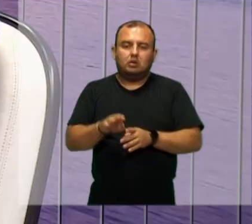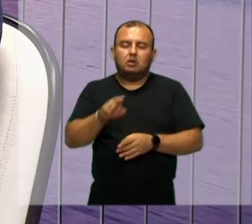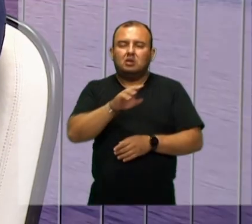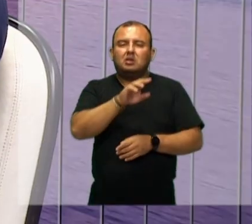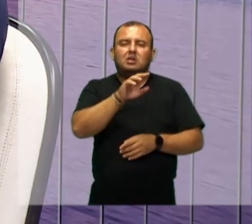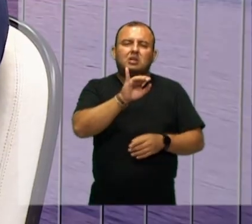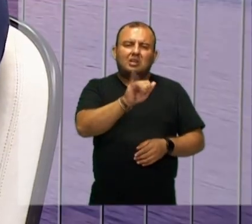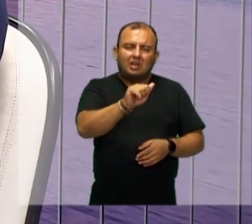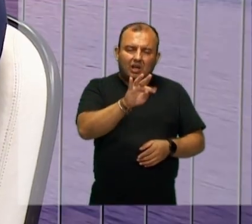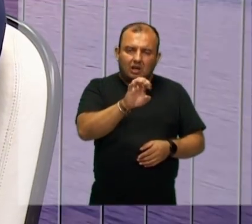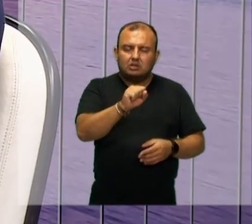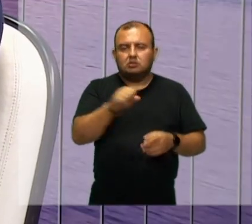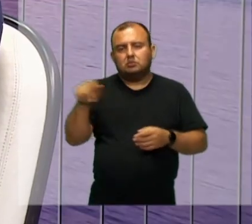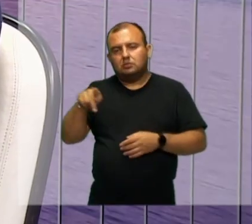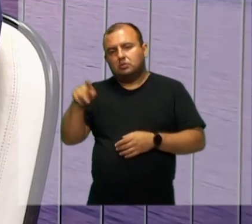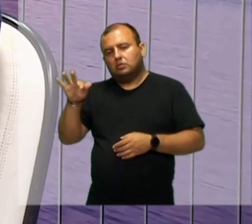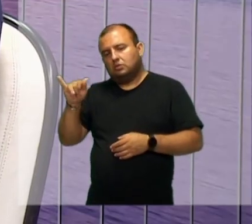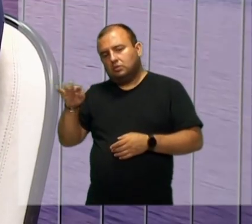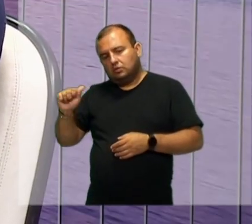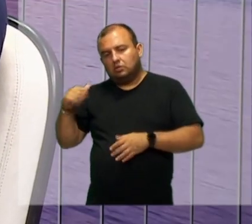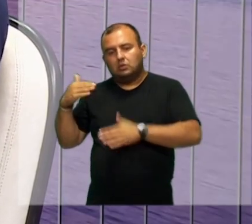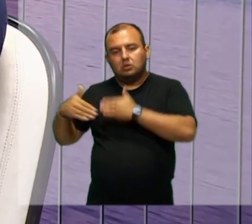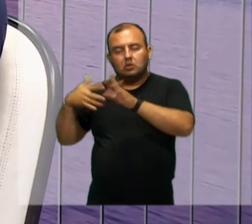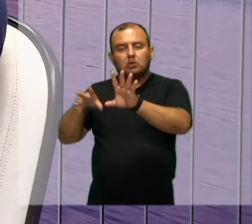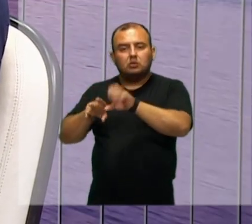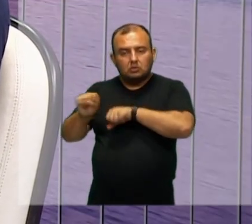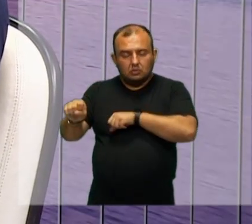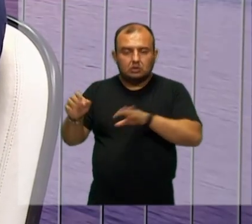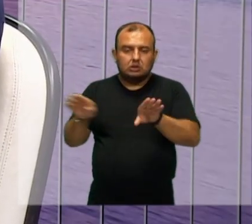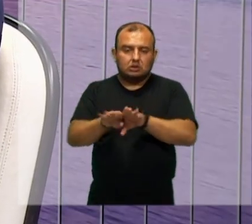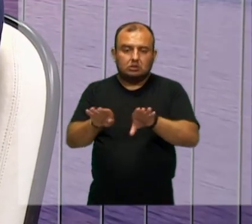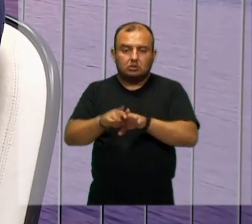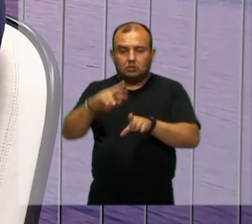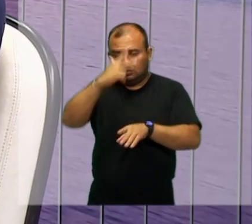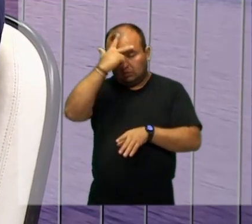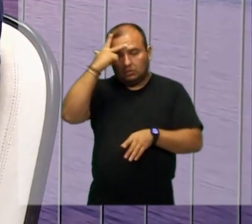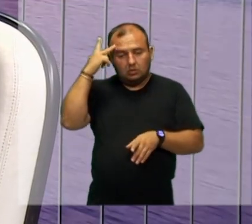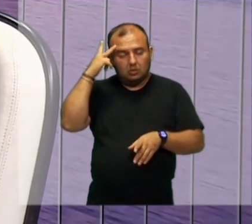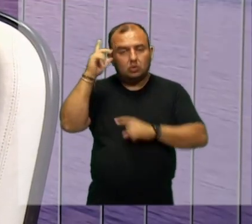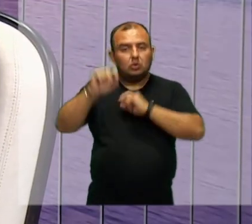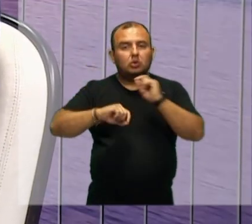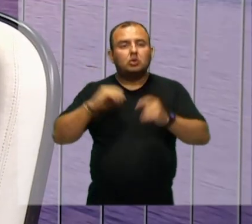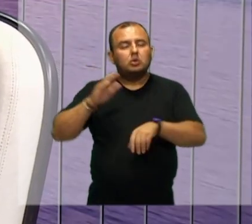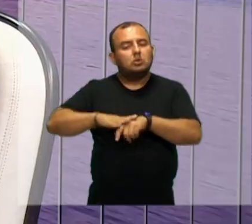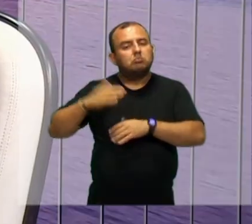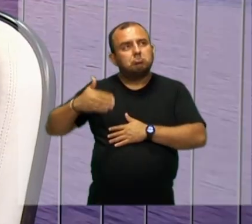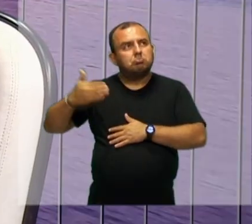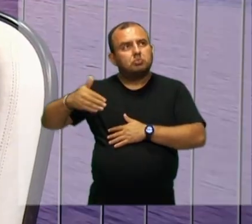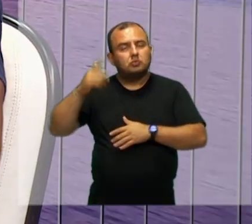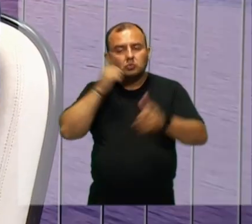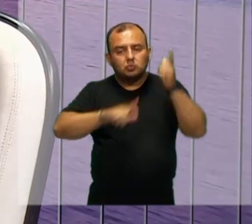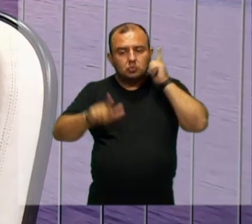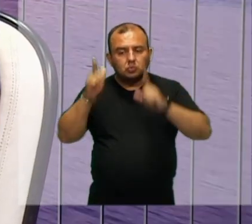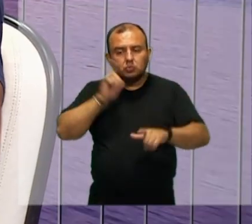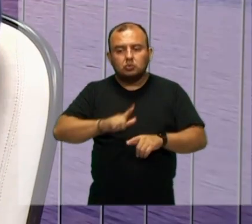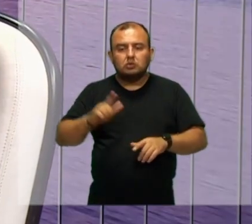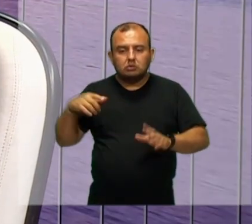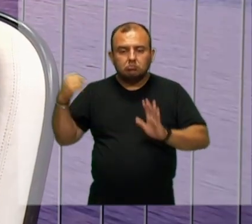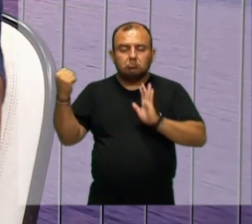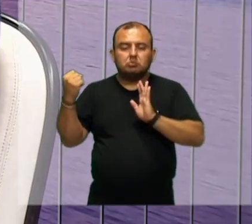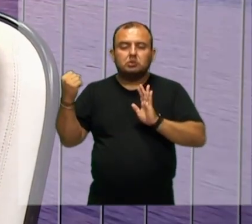também. A professora Fátima está em formação, então são pessoas que precisam, com o passar do tempo, eles vão ganhando essa tarimba